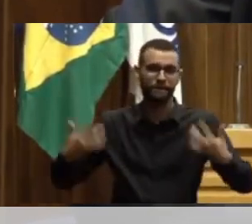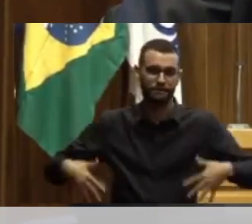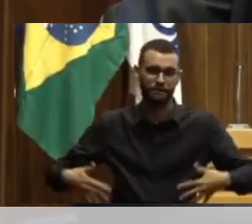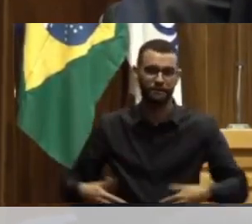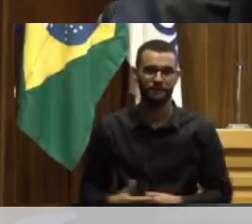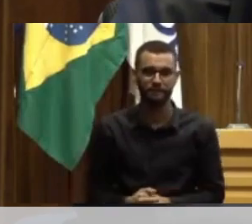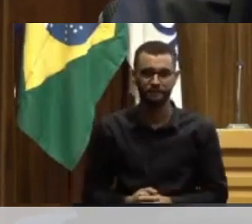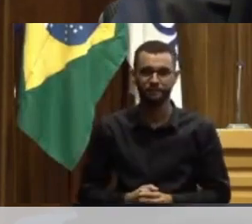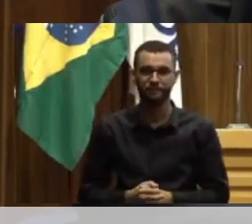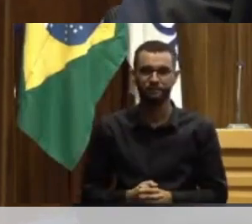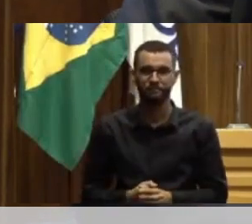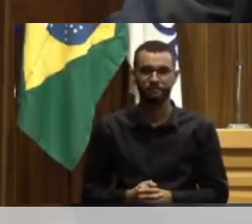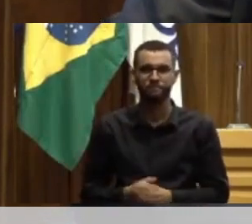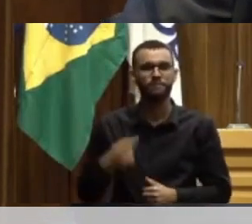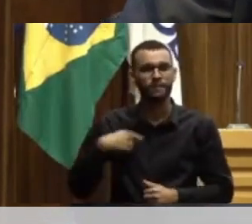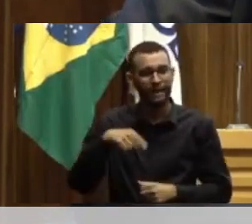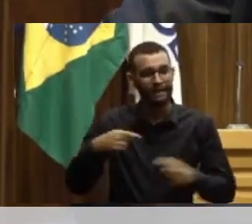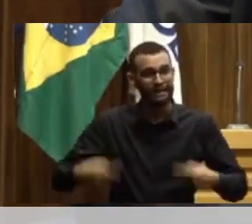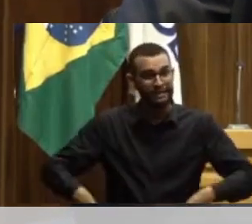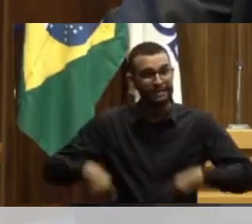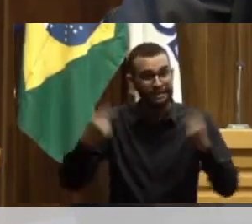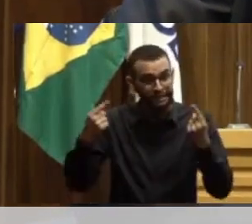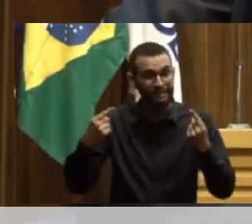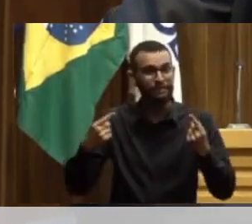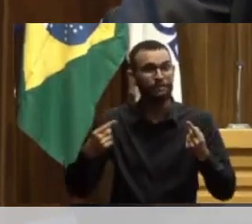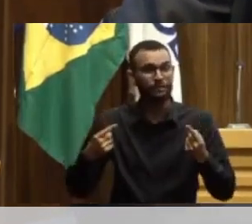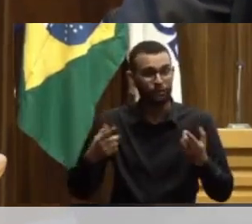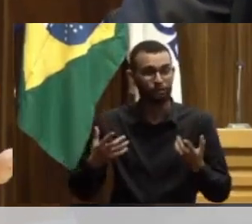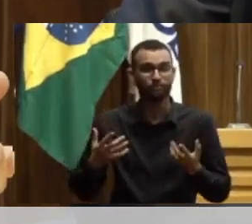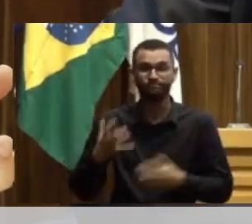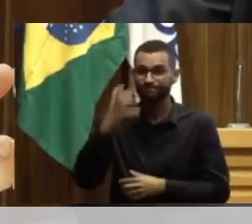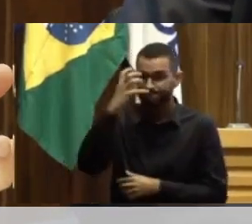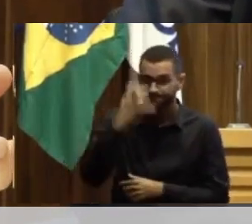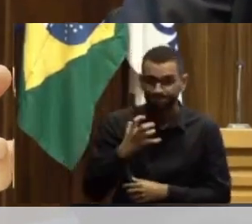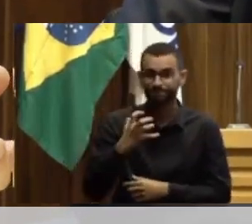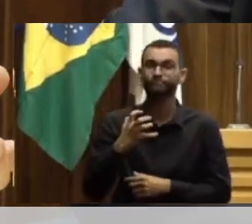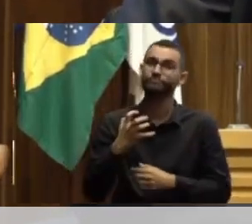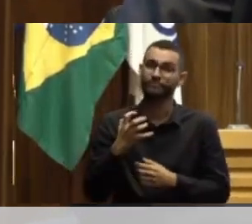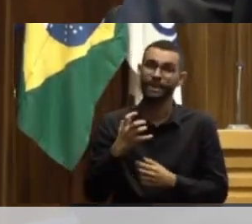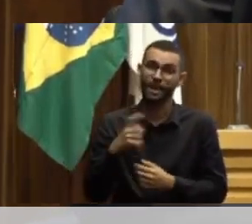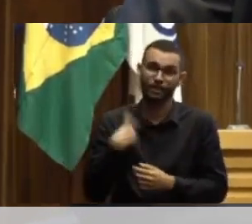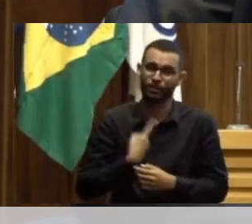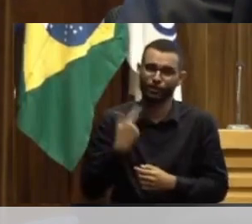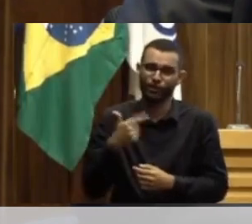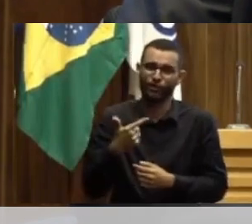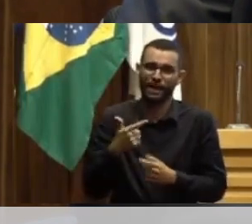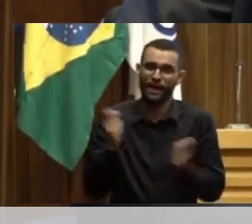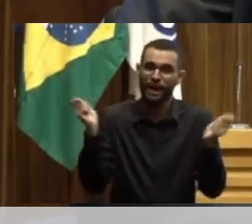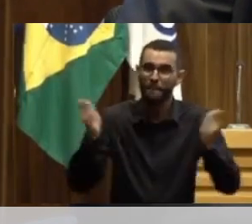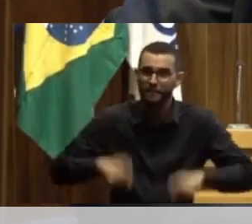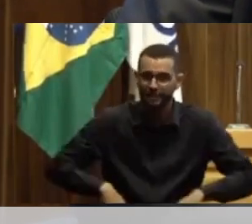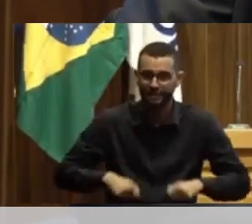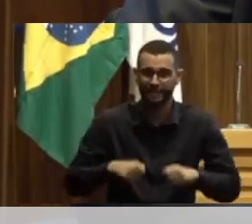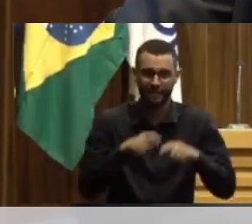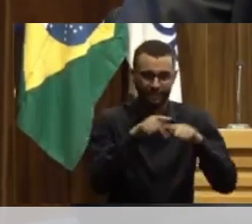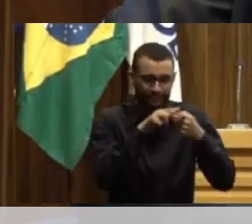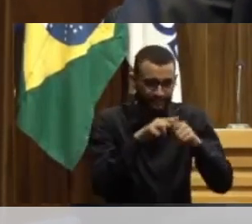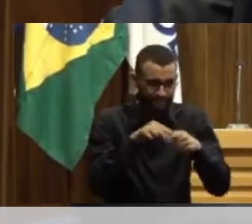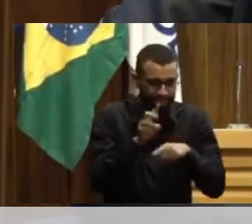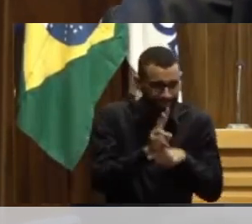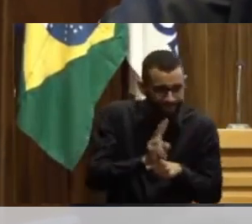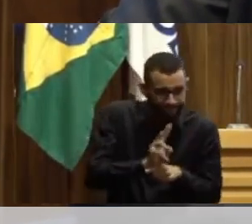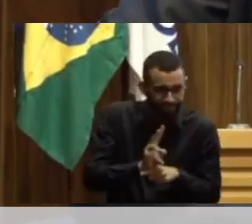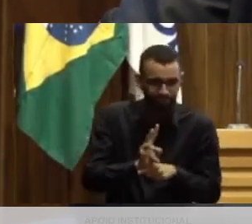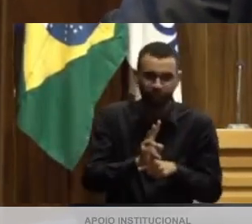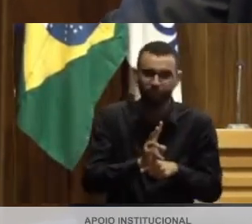nesse gigantesco desafio, porque é evidente que nós não temos a mesma capacidade fiscal, nós não temos como competir com os recursos que